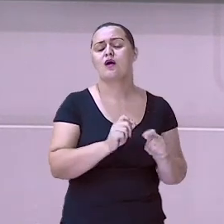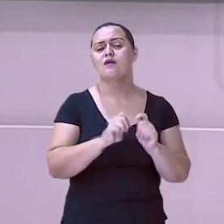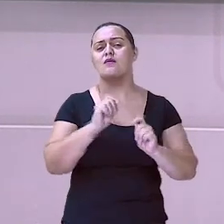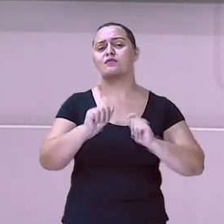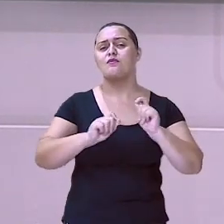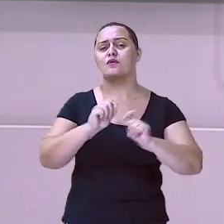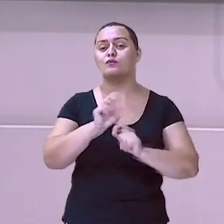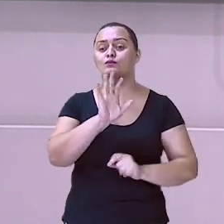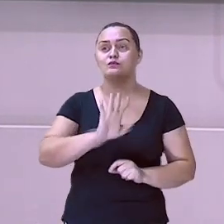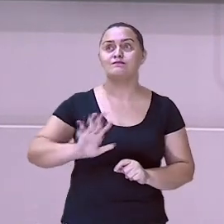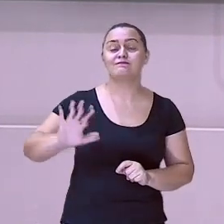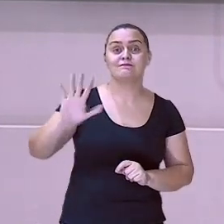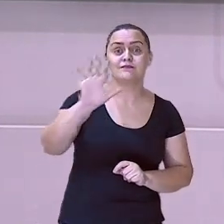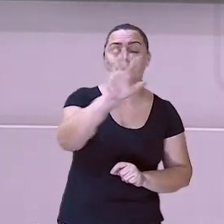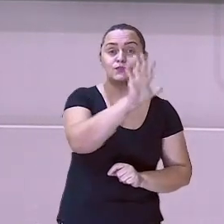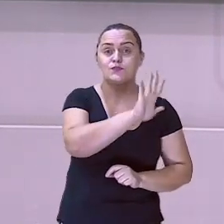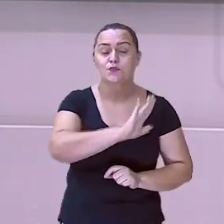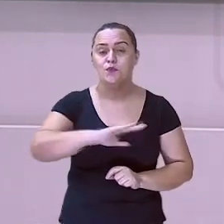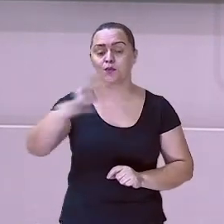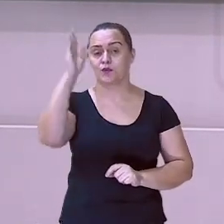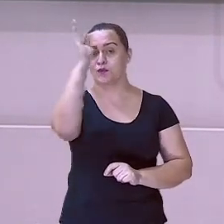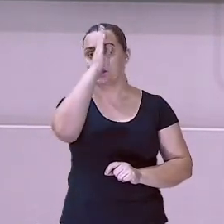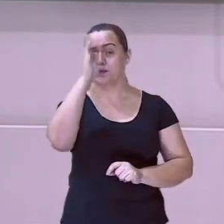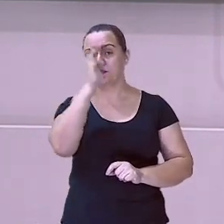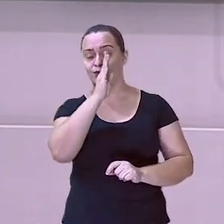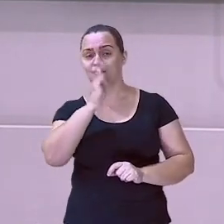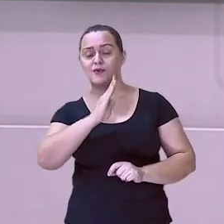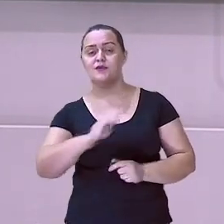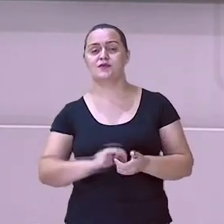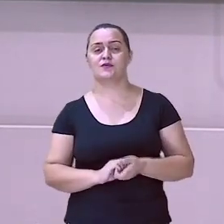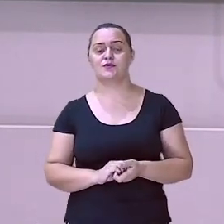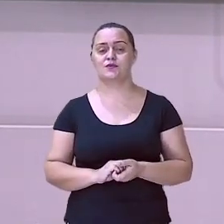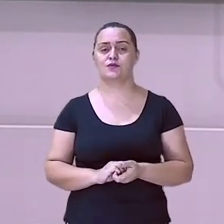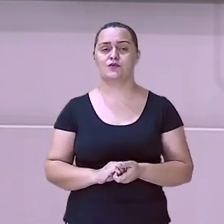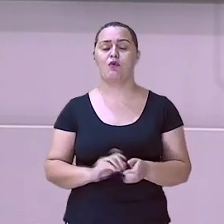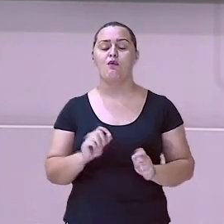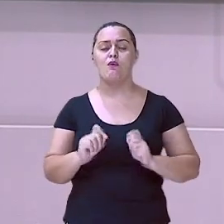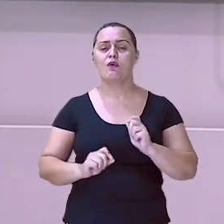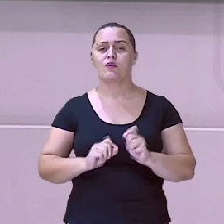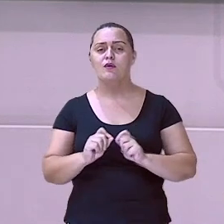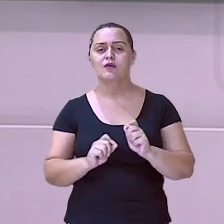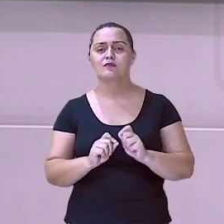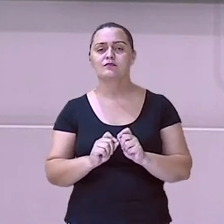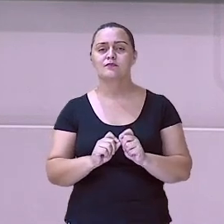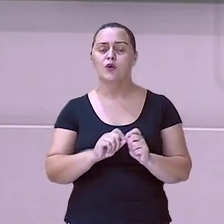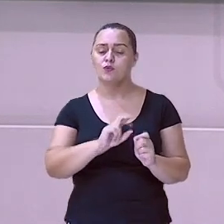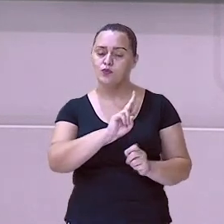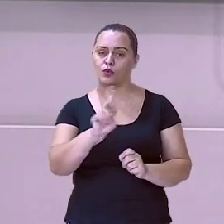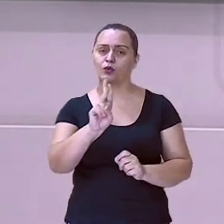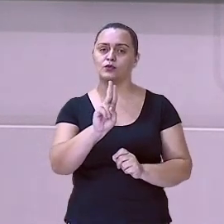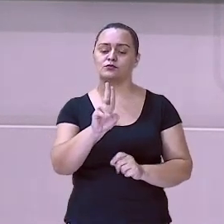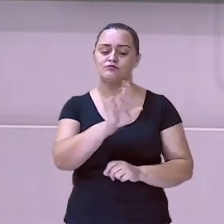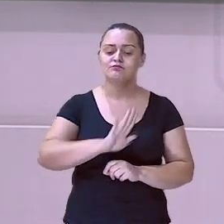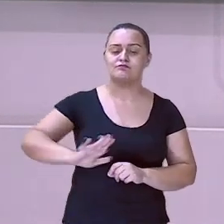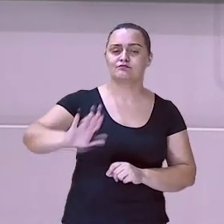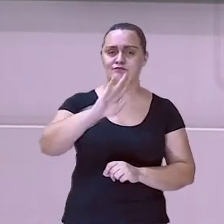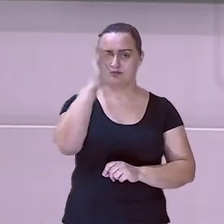território fosse demarcado como território brasileiro.